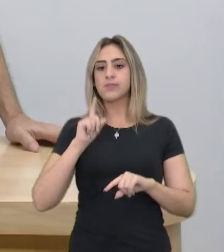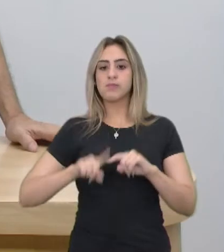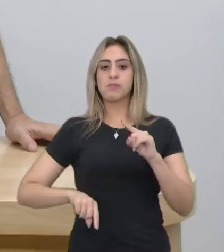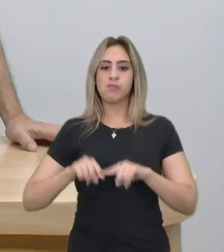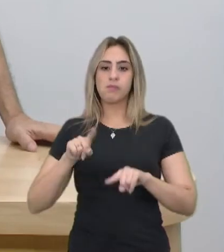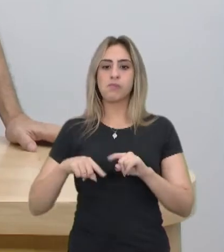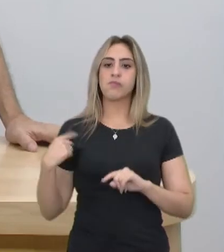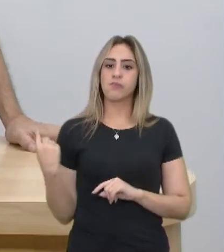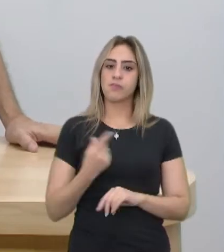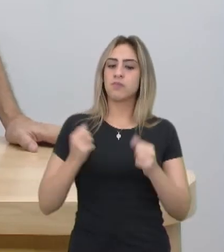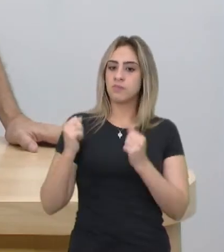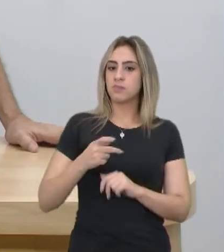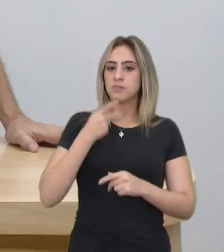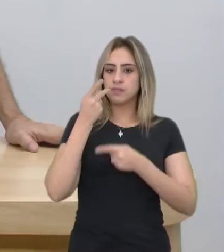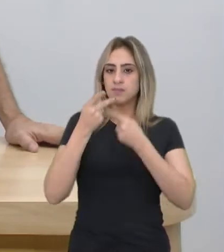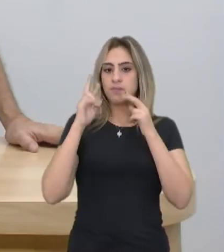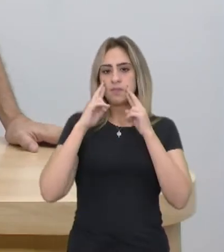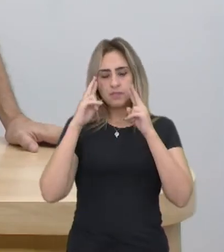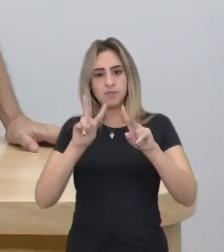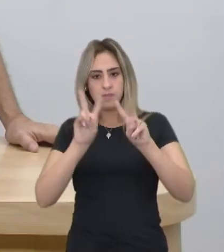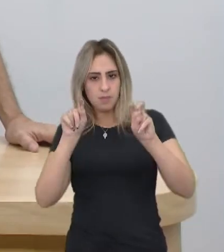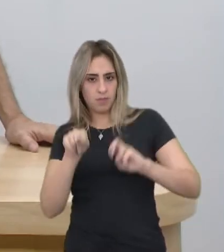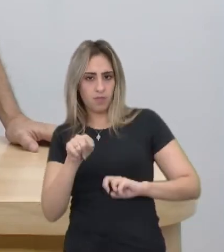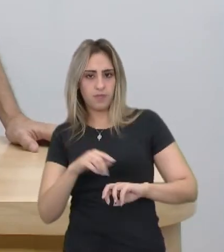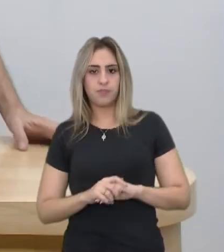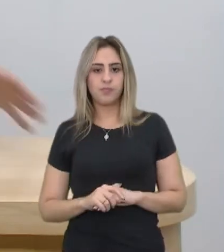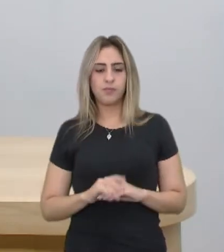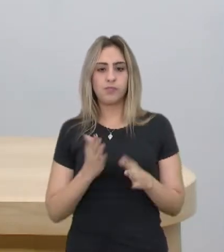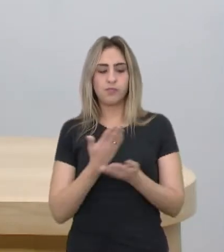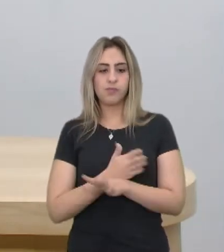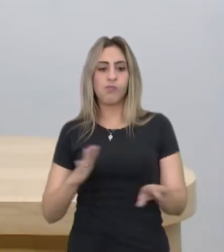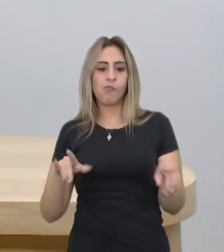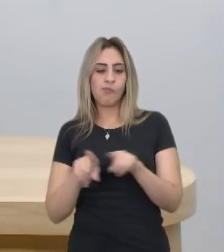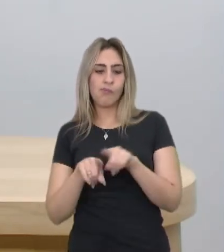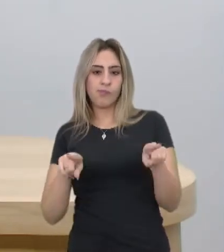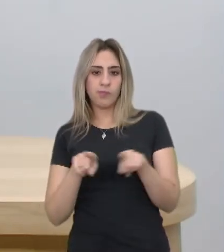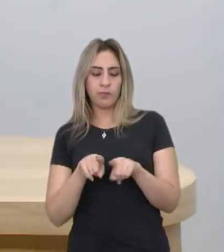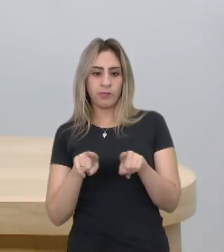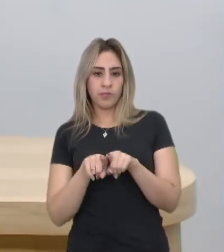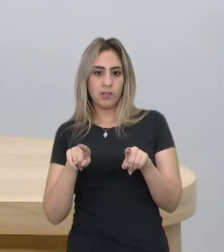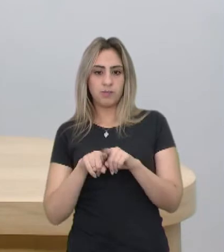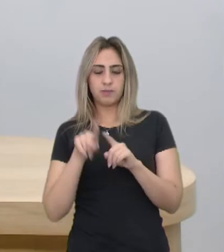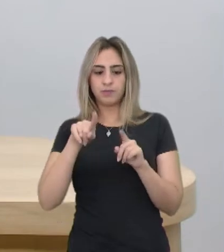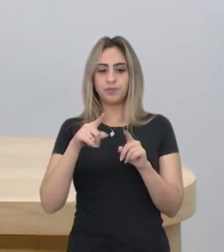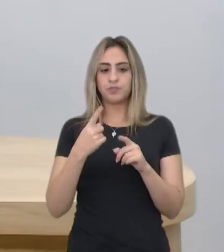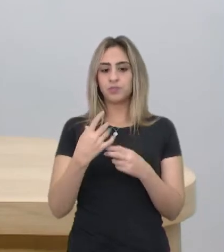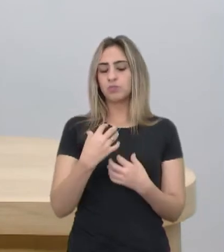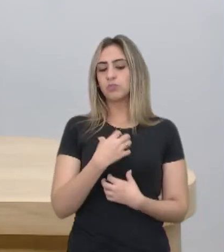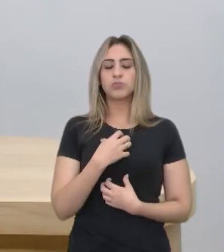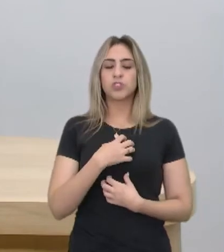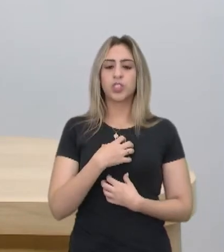aí a gente pode estar falando a respeito disso, então acaba sendo também uma certa,